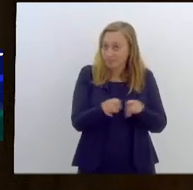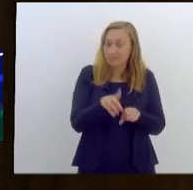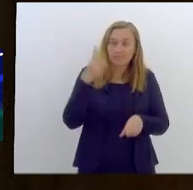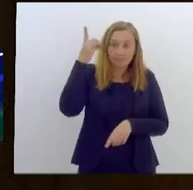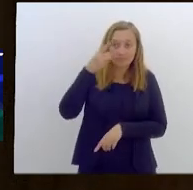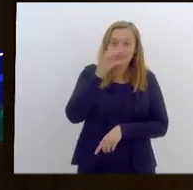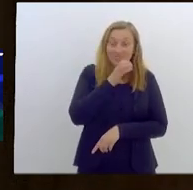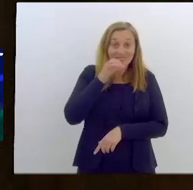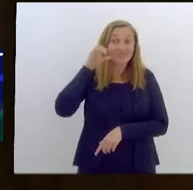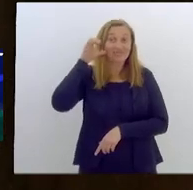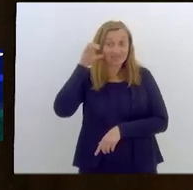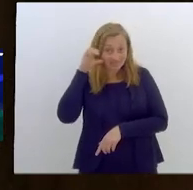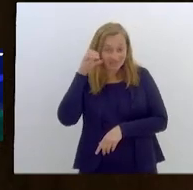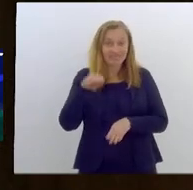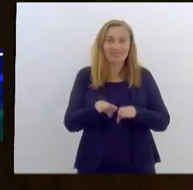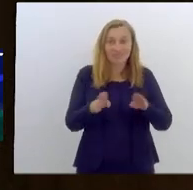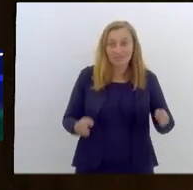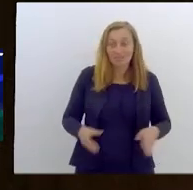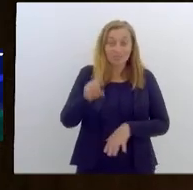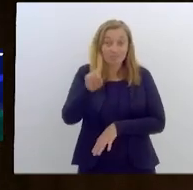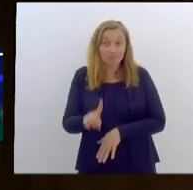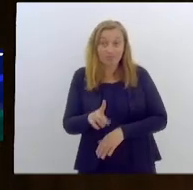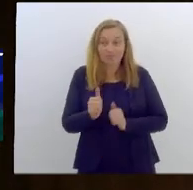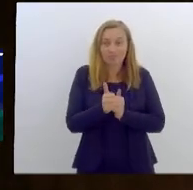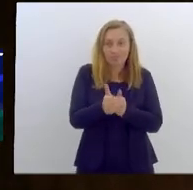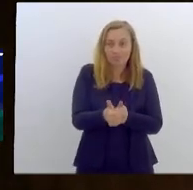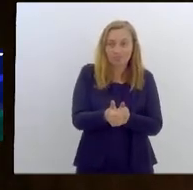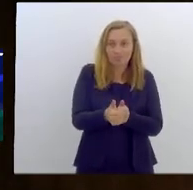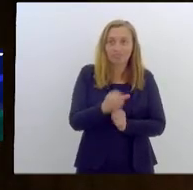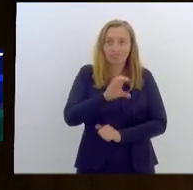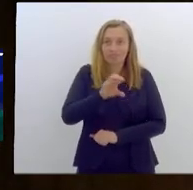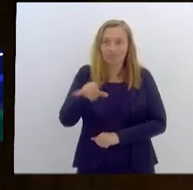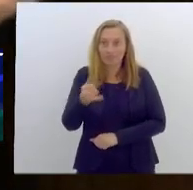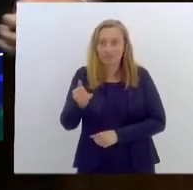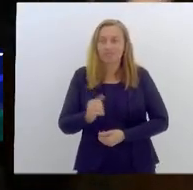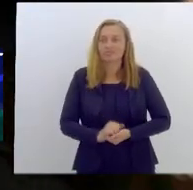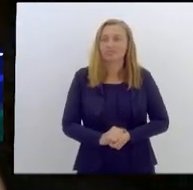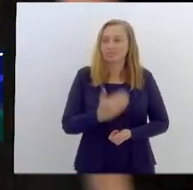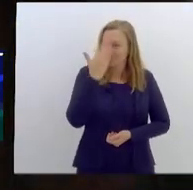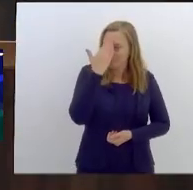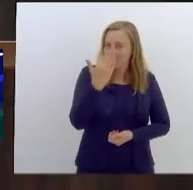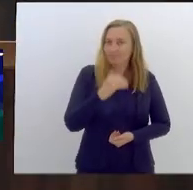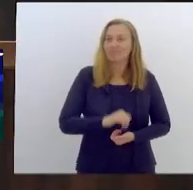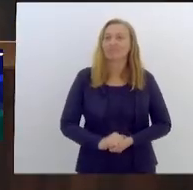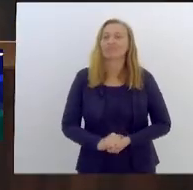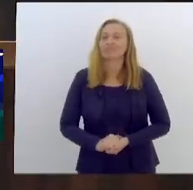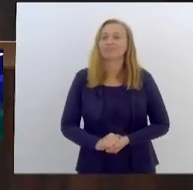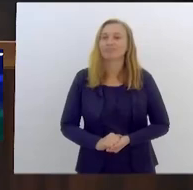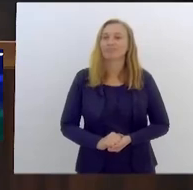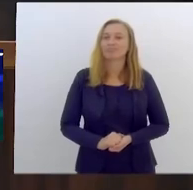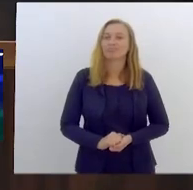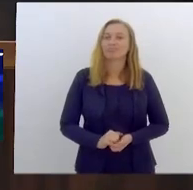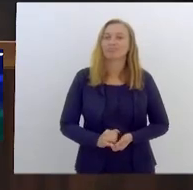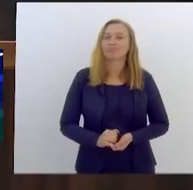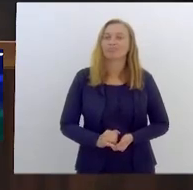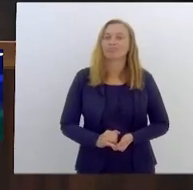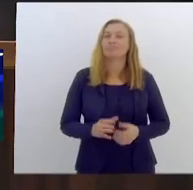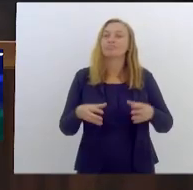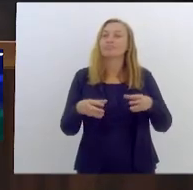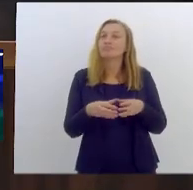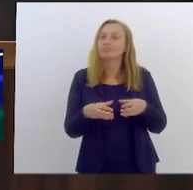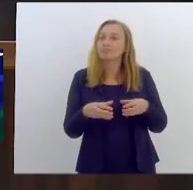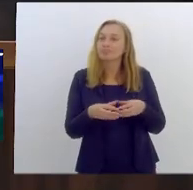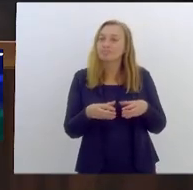Célia Brandão, da mesa diretora. Acompanho o parecer da CCJ. Obrigada. Pela